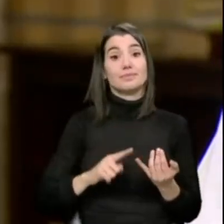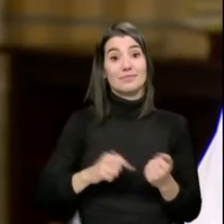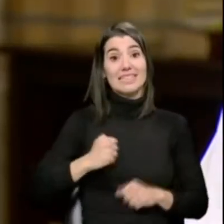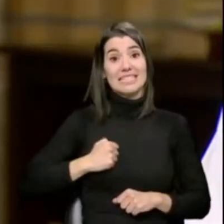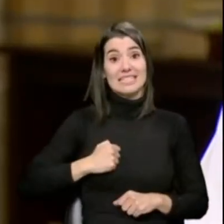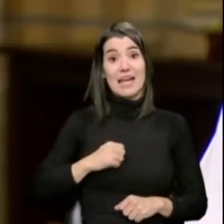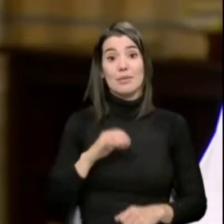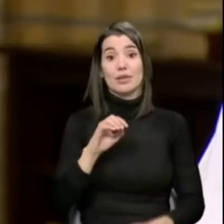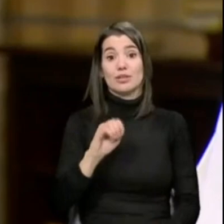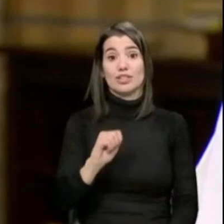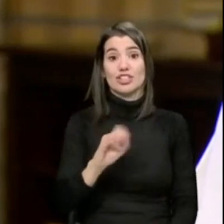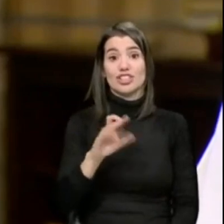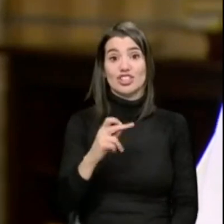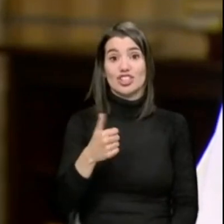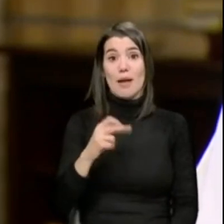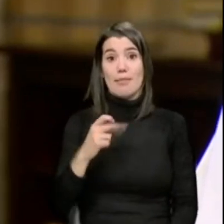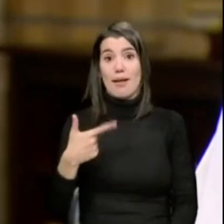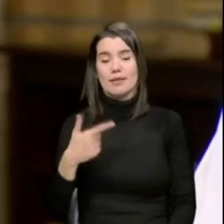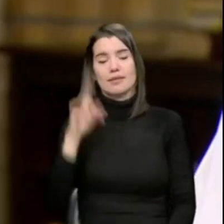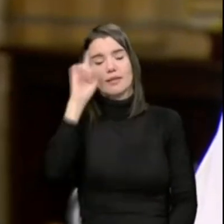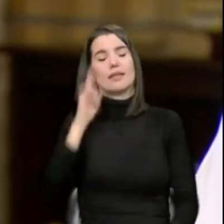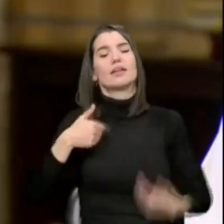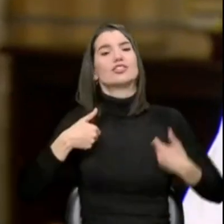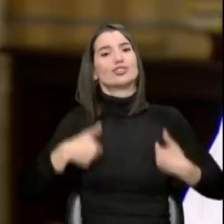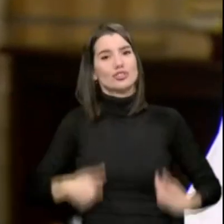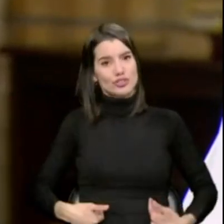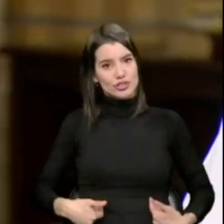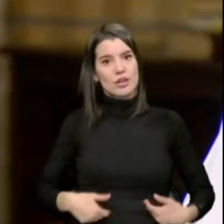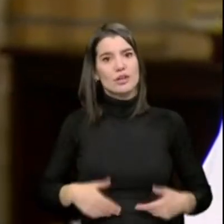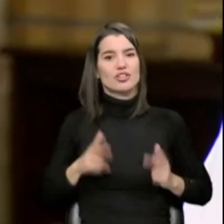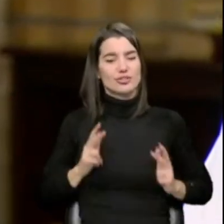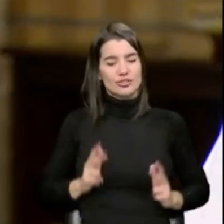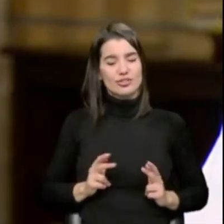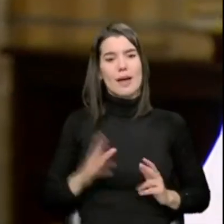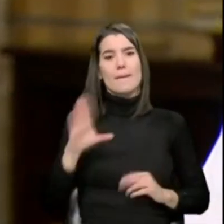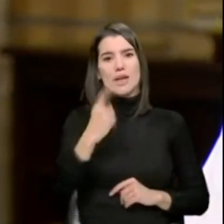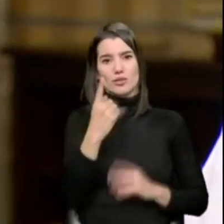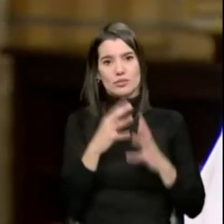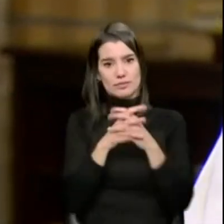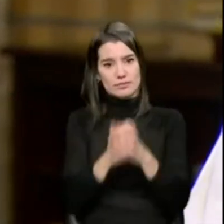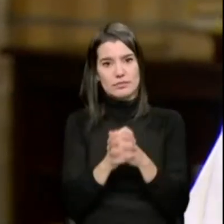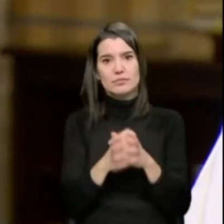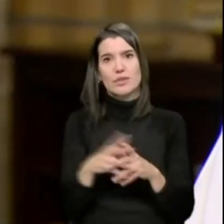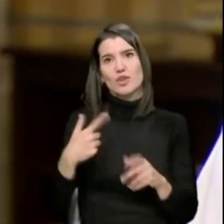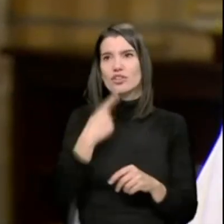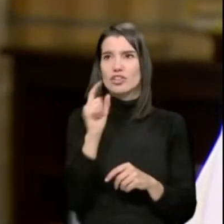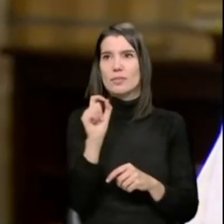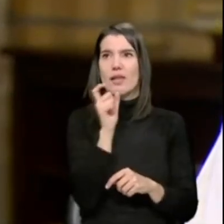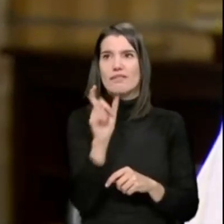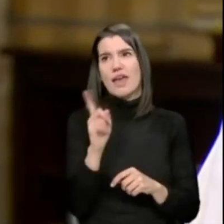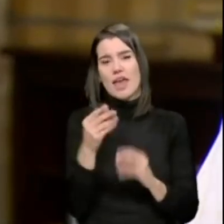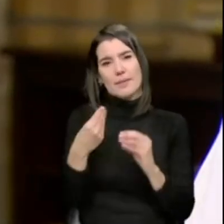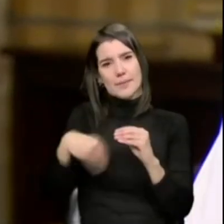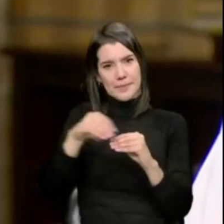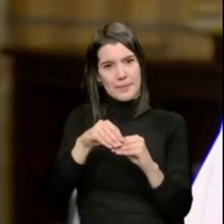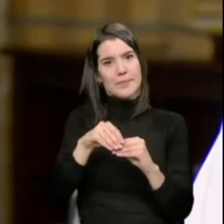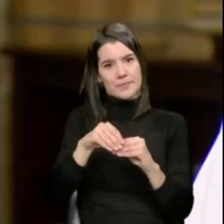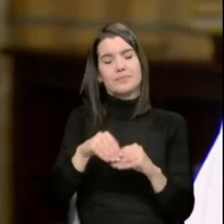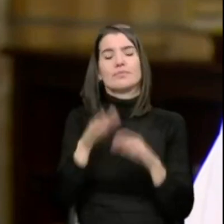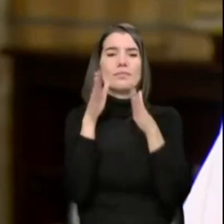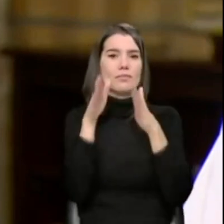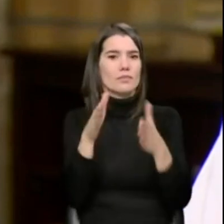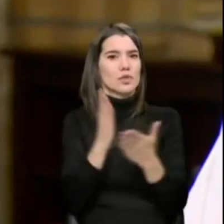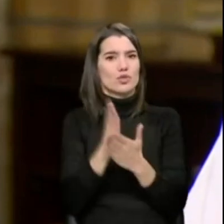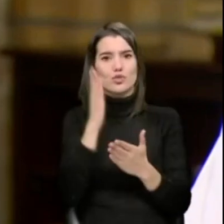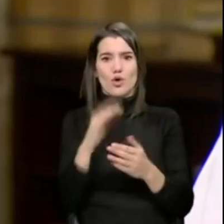Shabat, que é o dia do descanso, temos mais uma oração que chamamos o acrescento, que não é dedicada precisamente